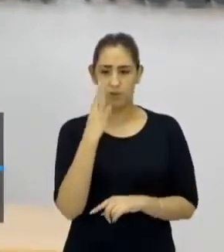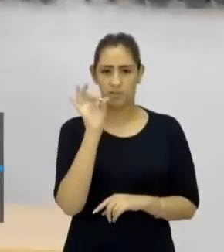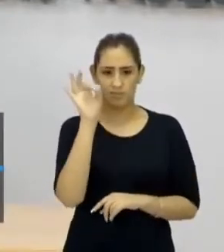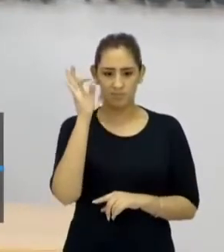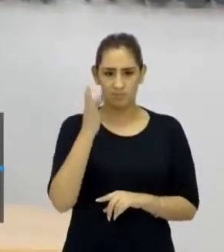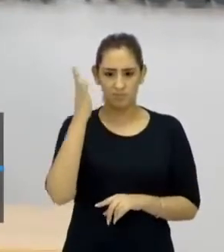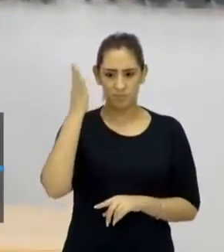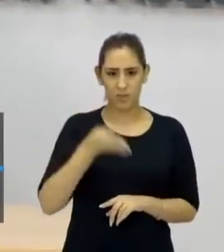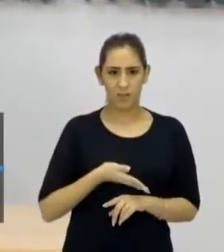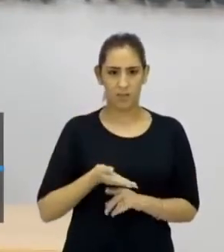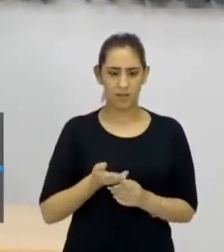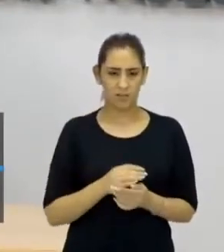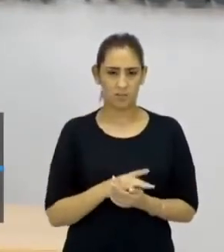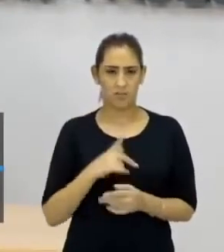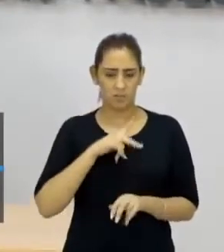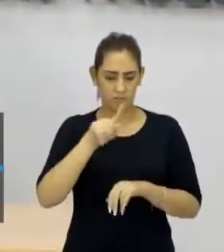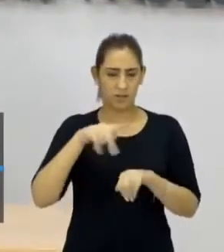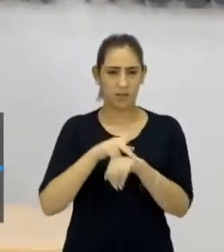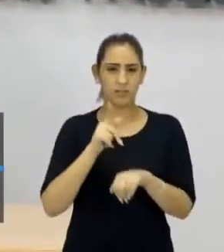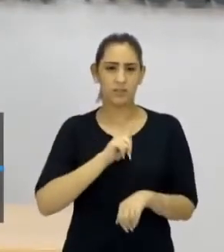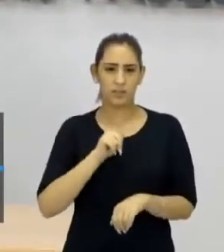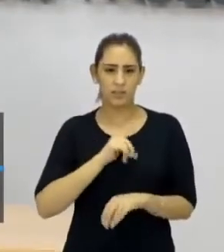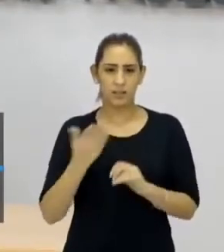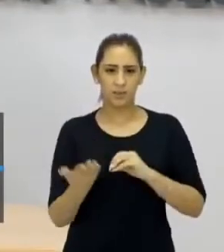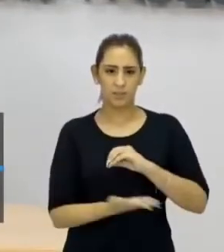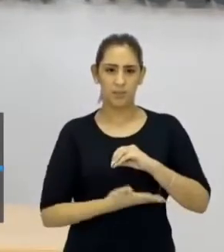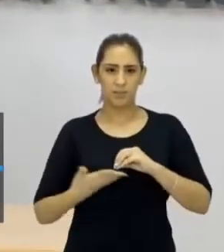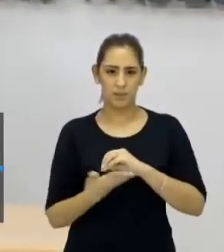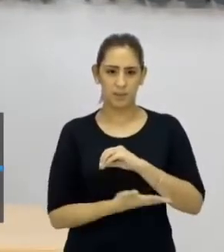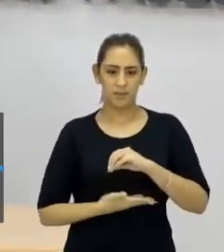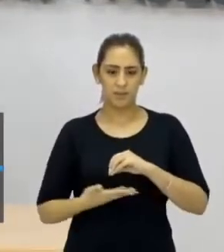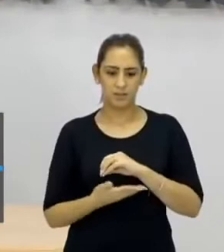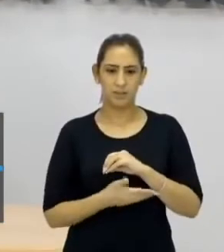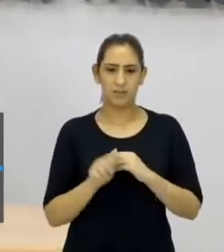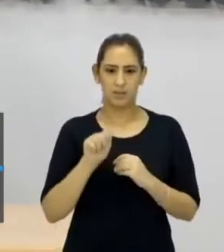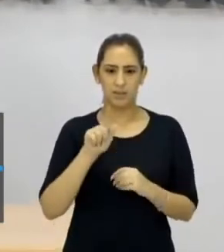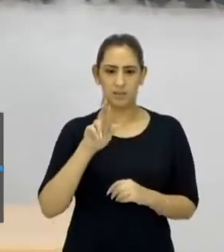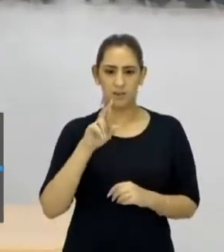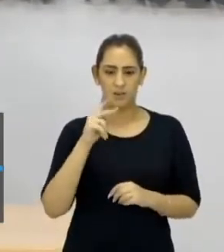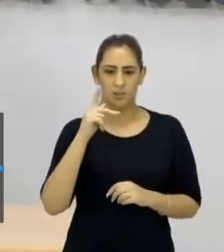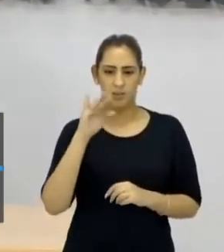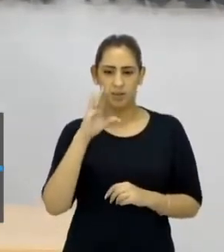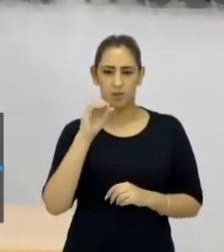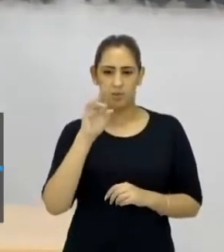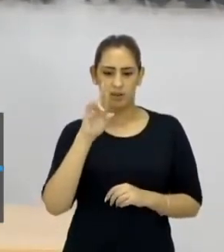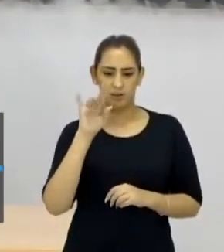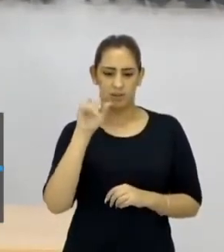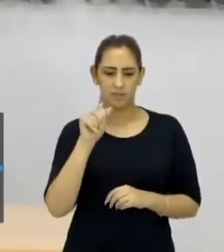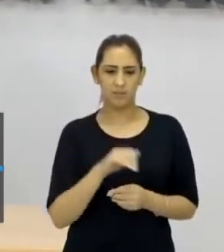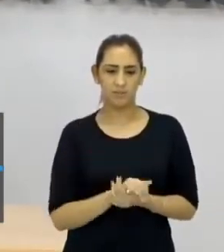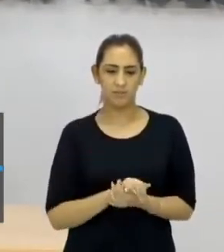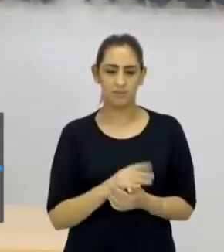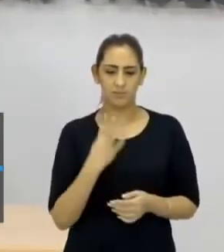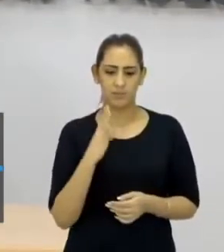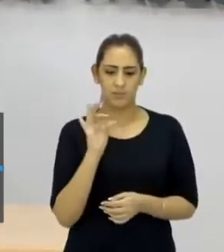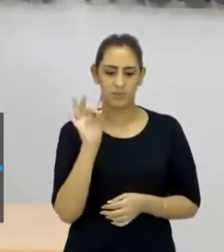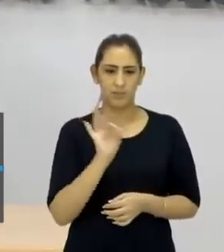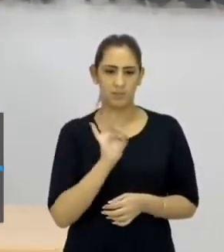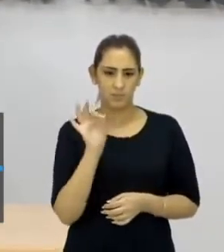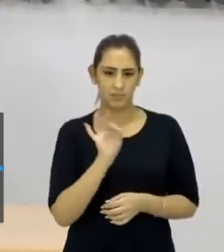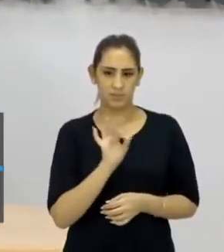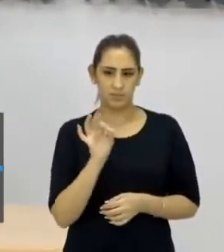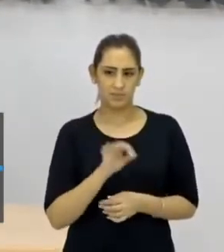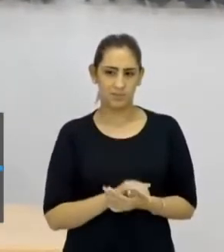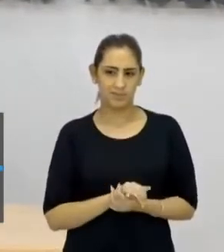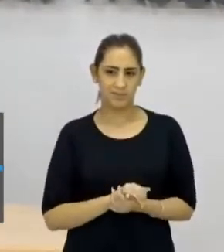Interno Bruto do país tem a base aí agropecuária. Isso é importante retratar, sendo que 46% do valor de